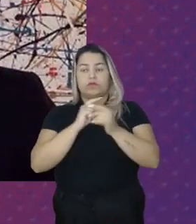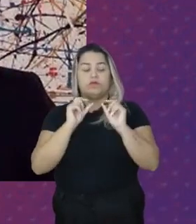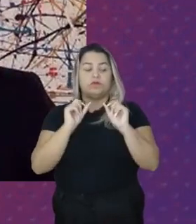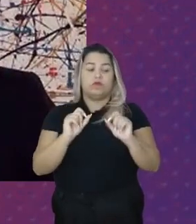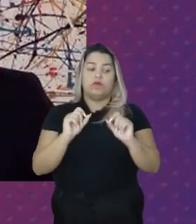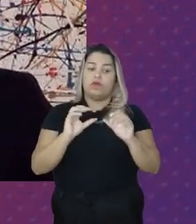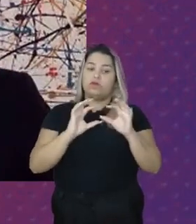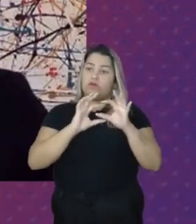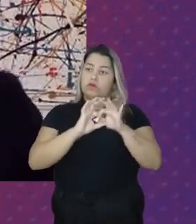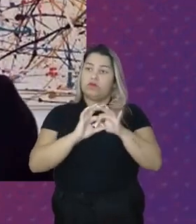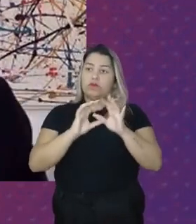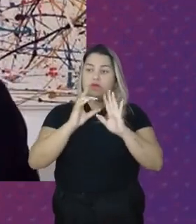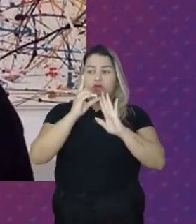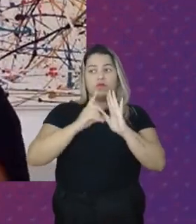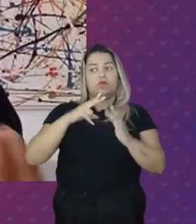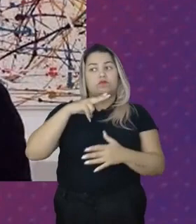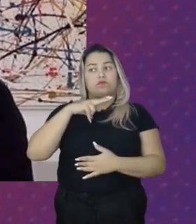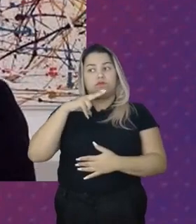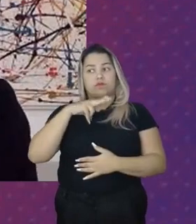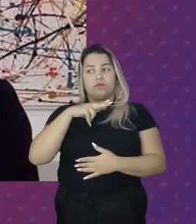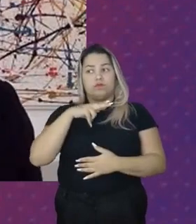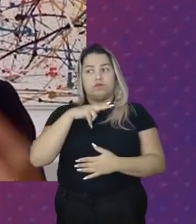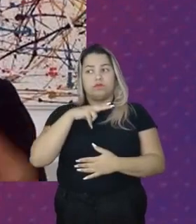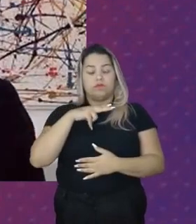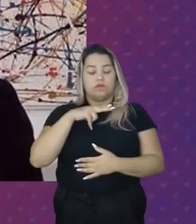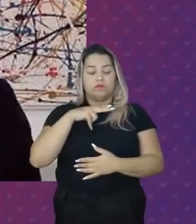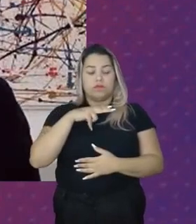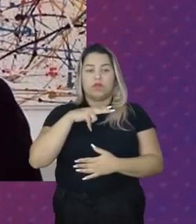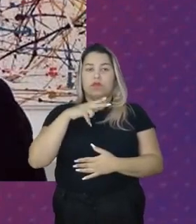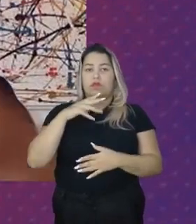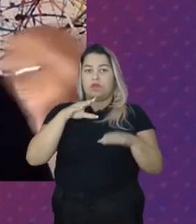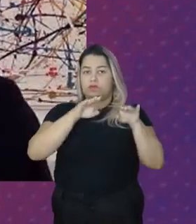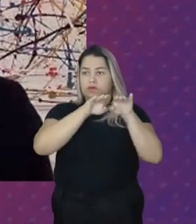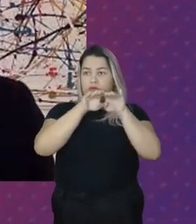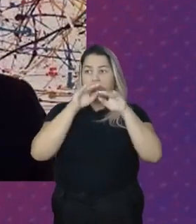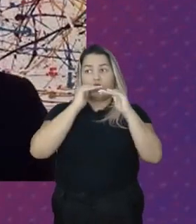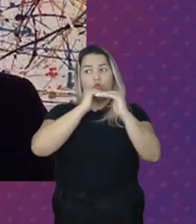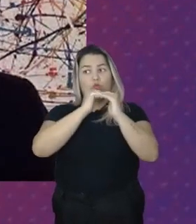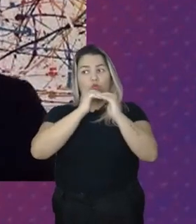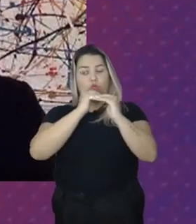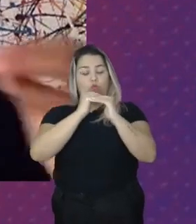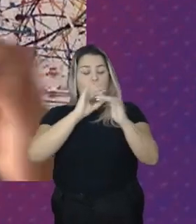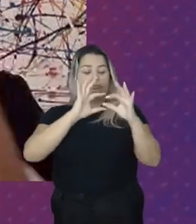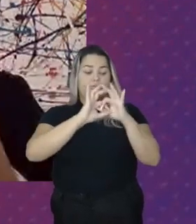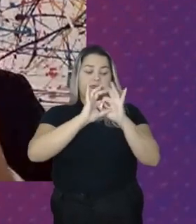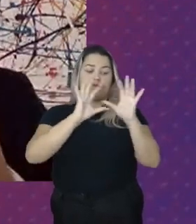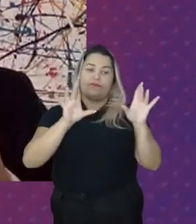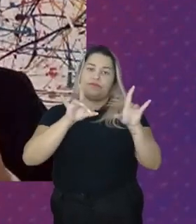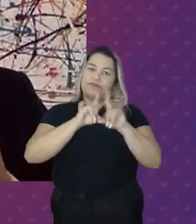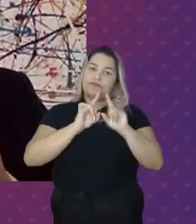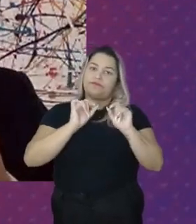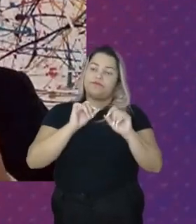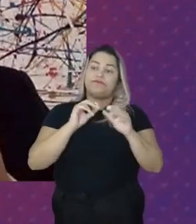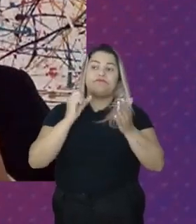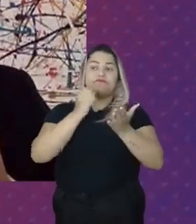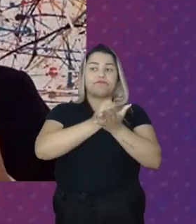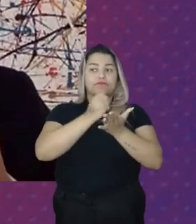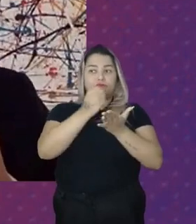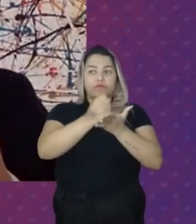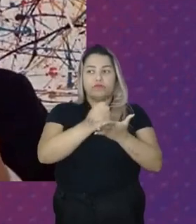de direito privado pressupõem a igualdade e a liberdade das partes